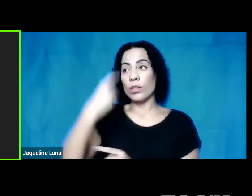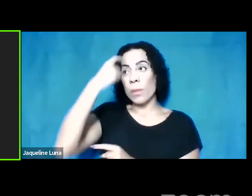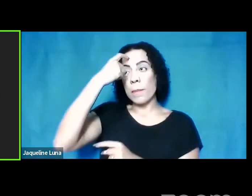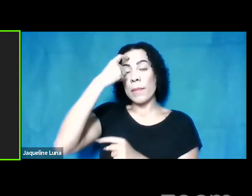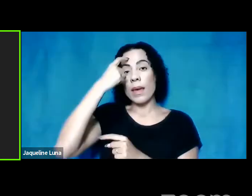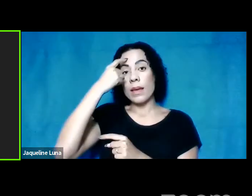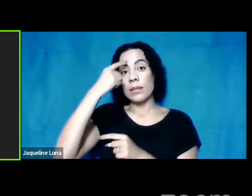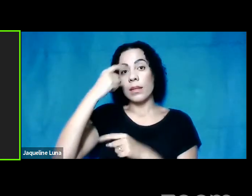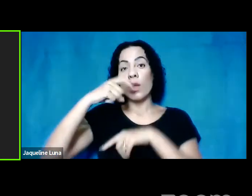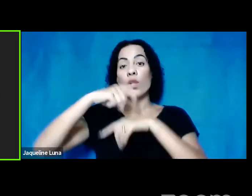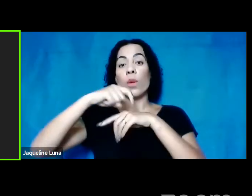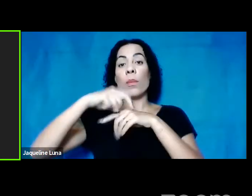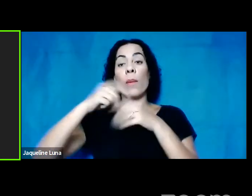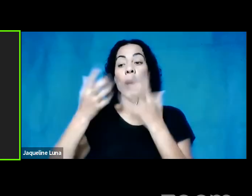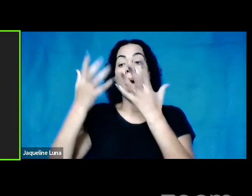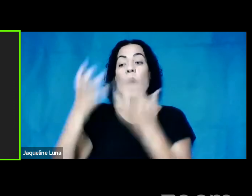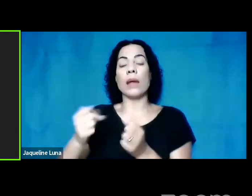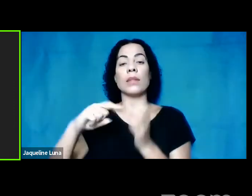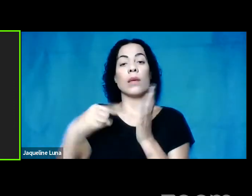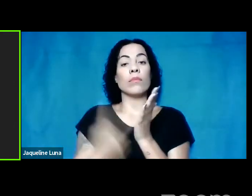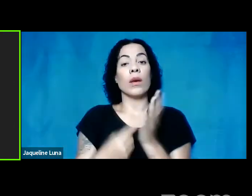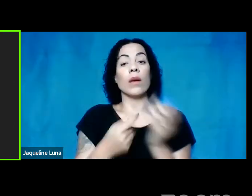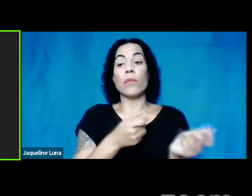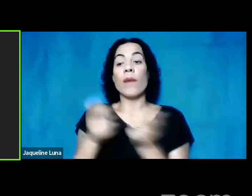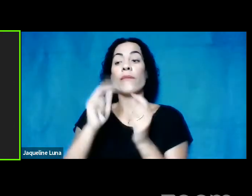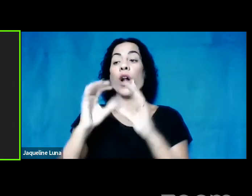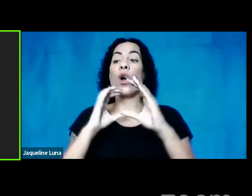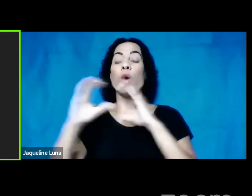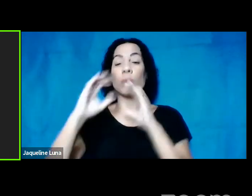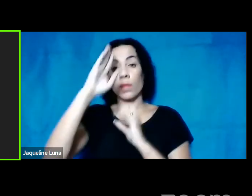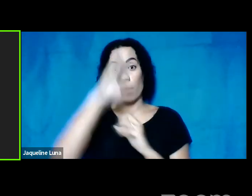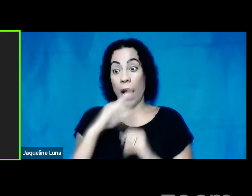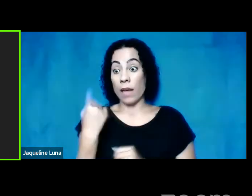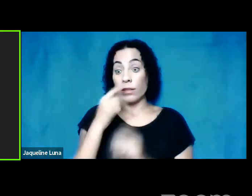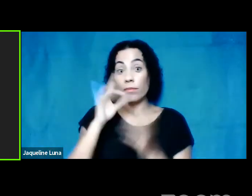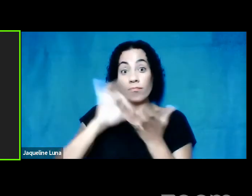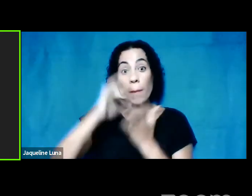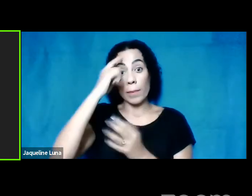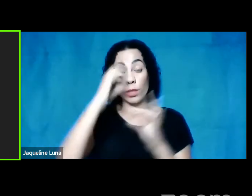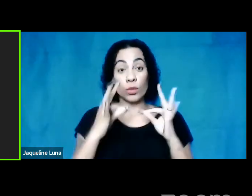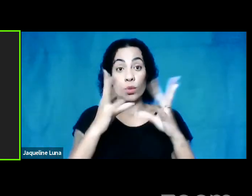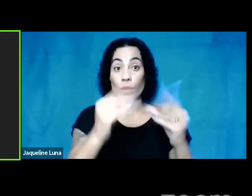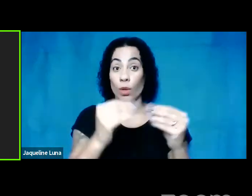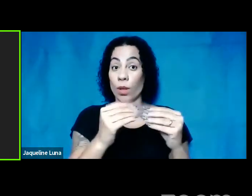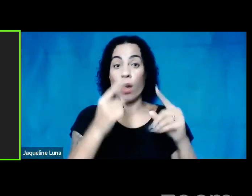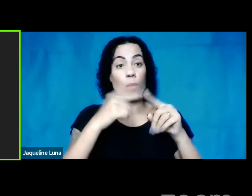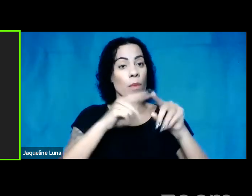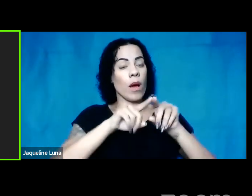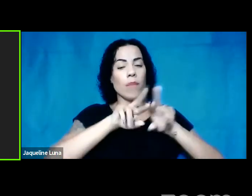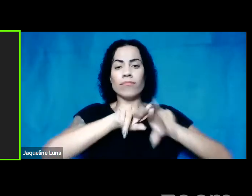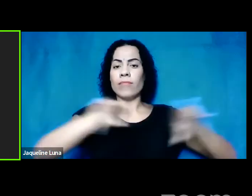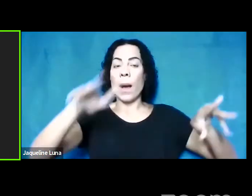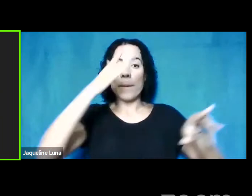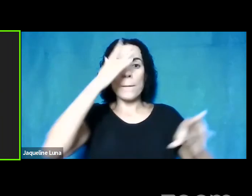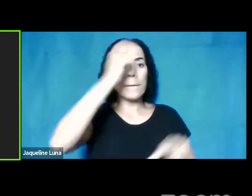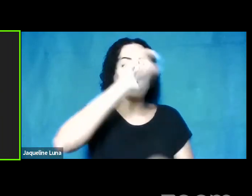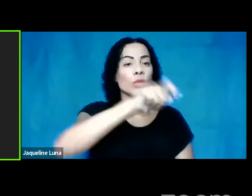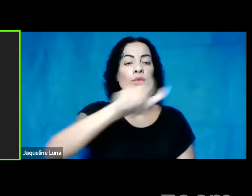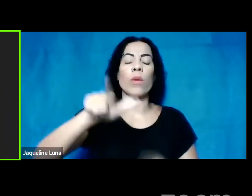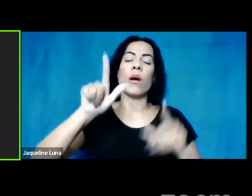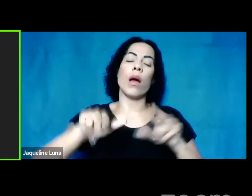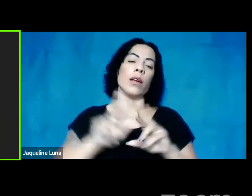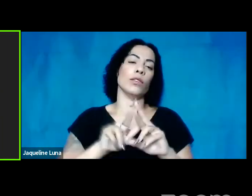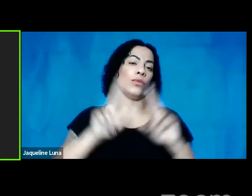se comprometer constantemente com essa comunicação pública, né? A diversidade das pessoas, ela é levada em conta e preservada